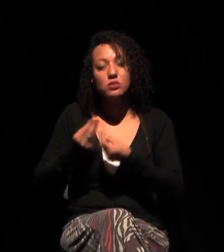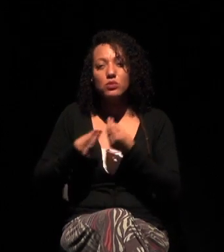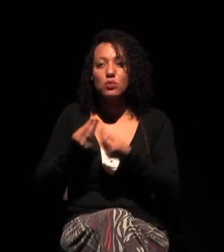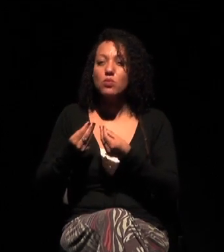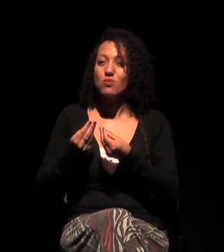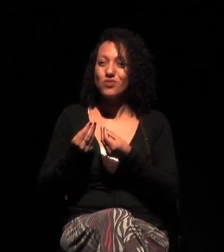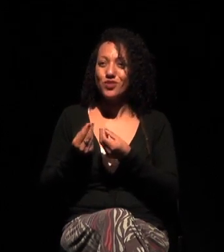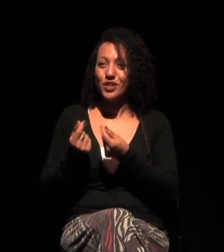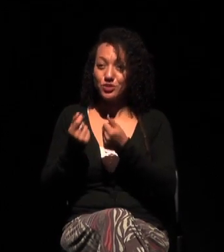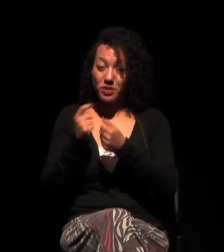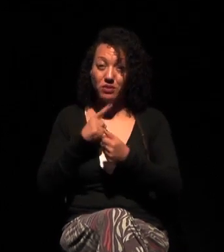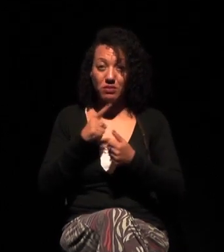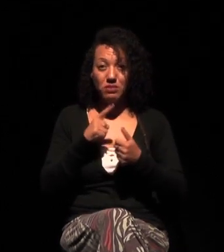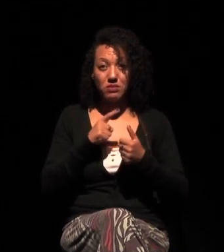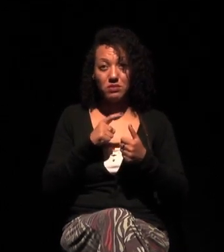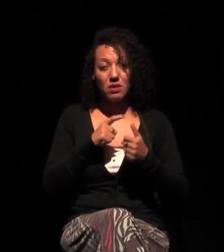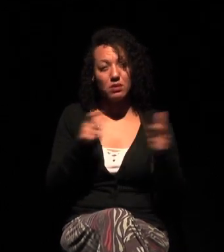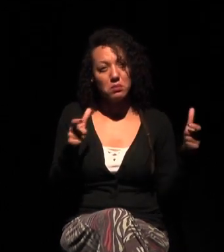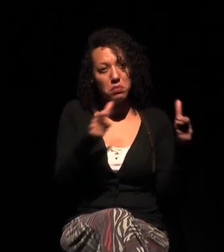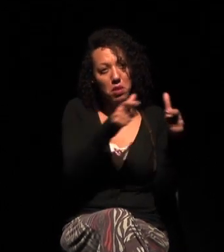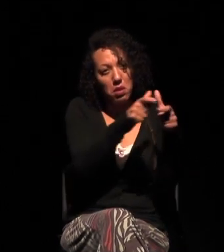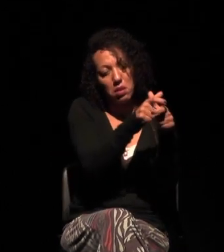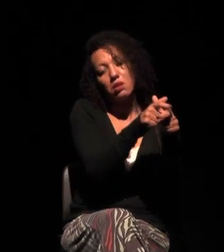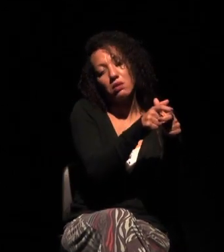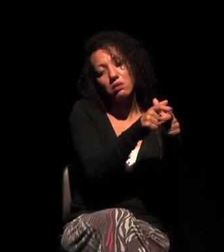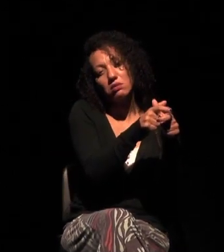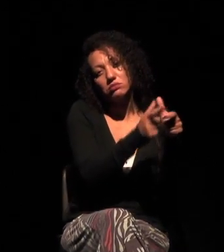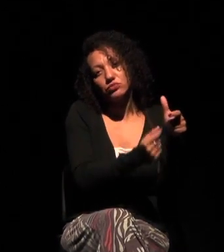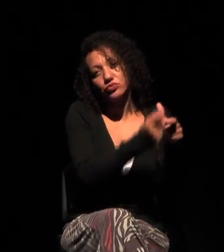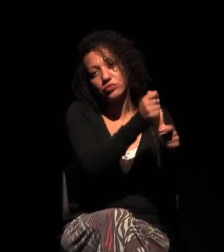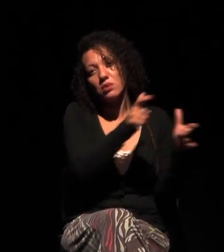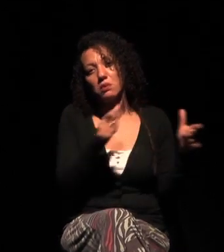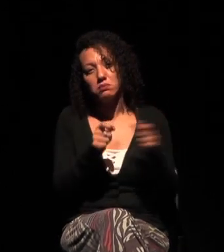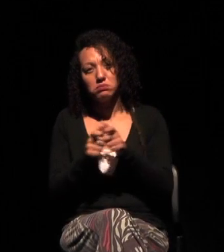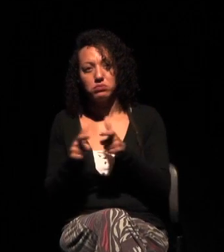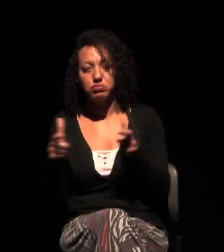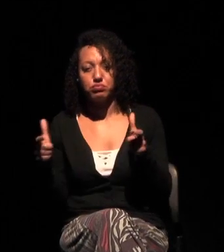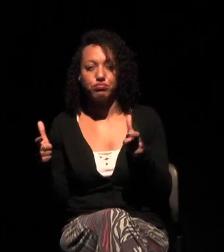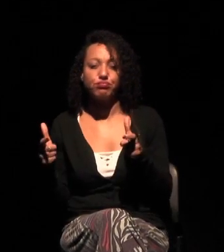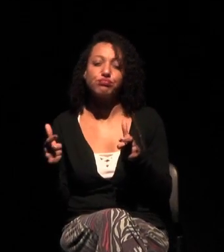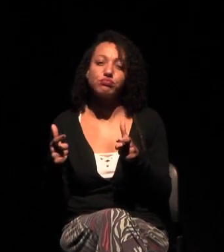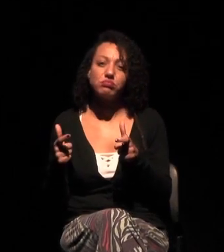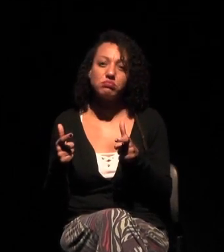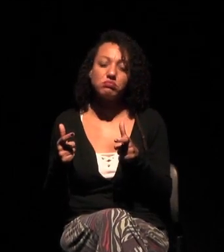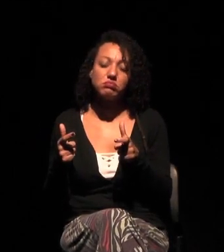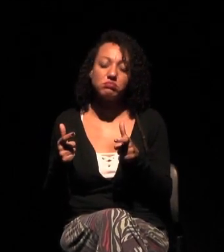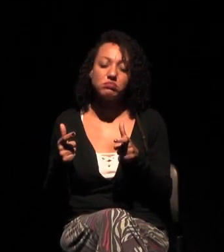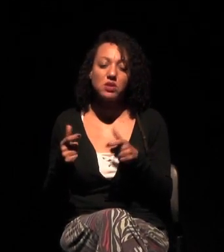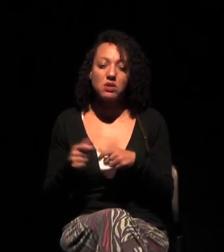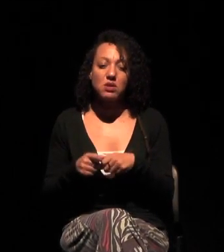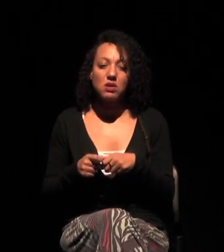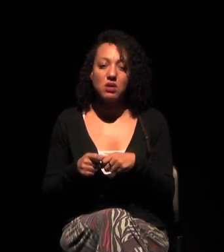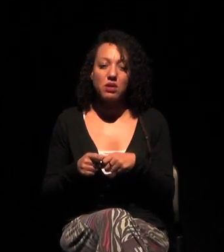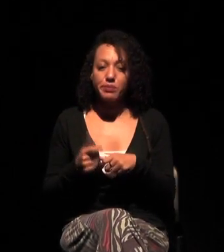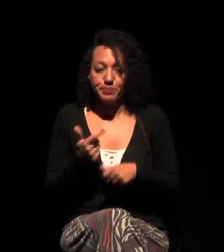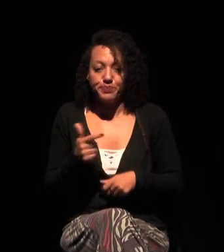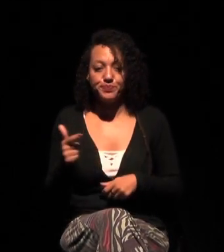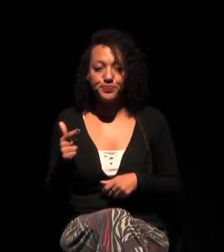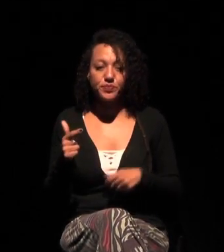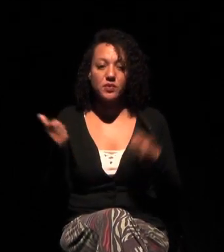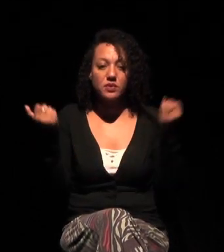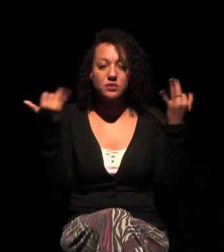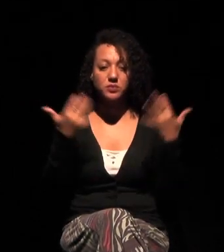muito poucas variáveis a volta é de desta explicação e que nos